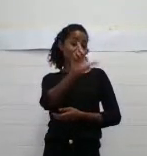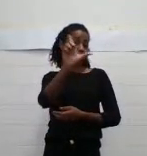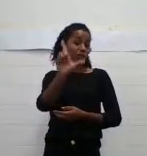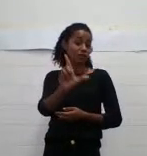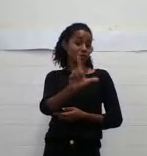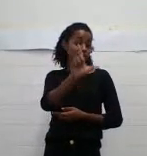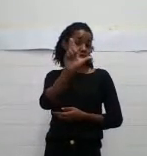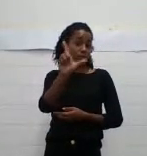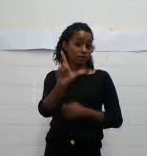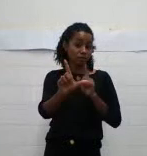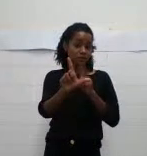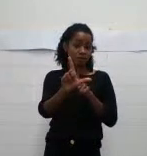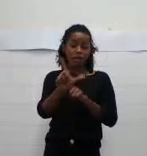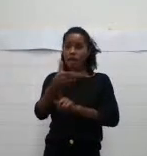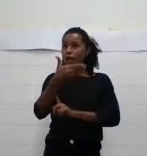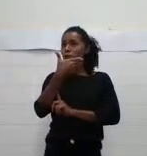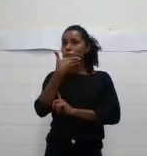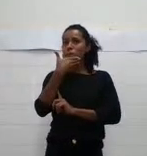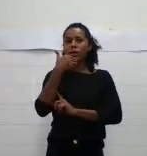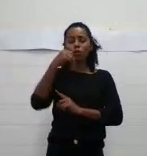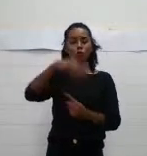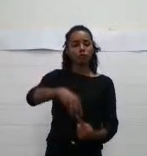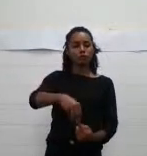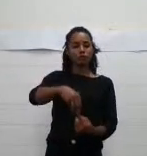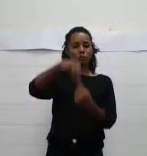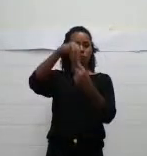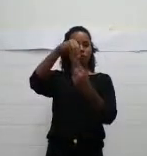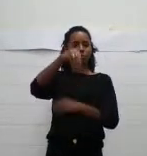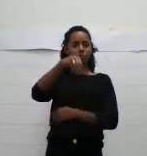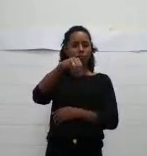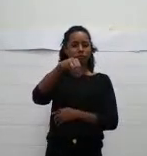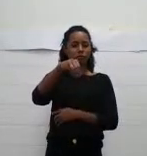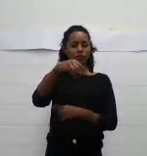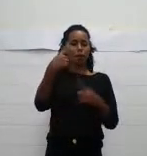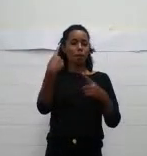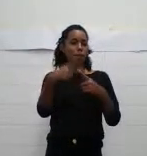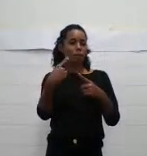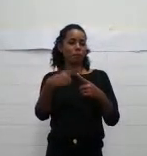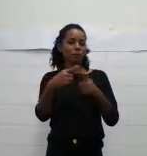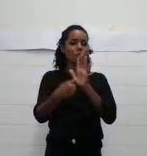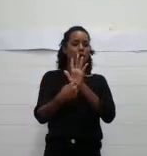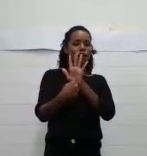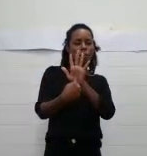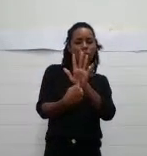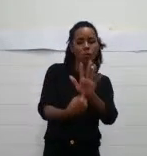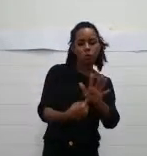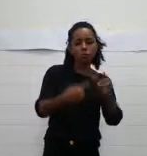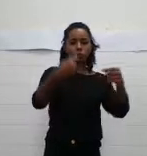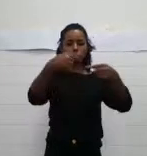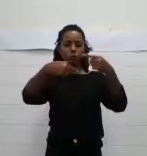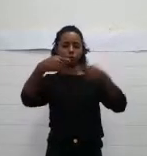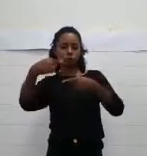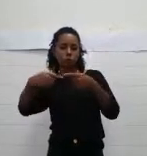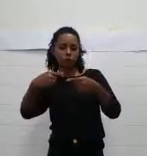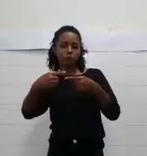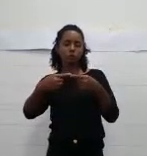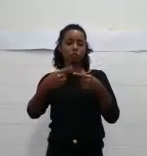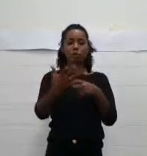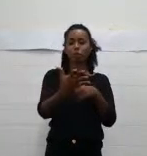ela é sempre a melhor forma, né, pela maneira como ela discute, pela possibilidade que ela nos dá de